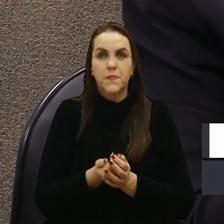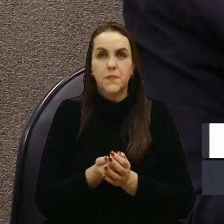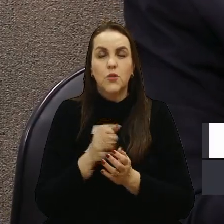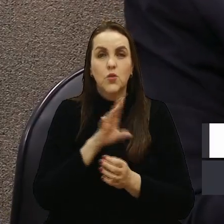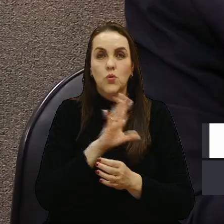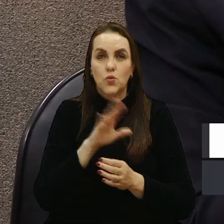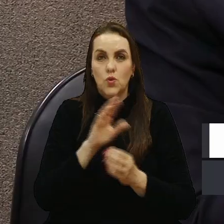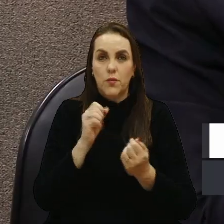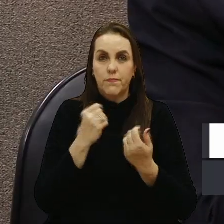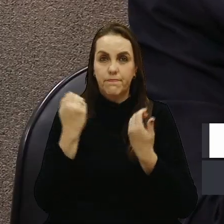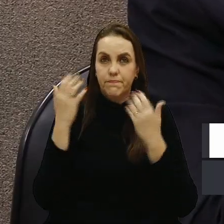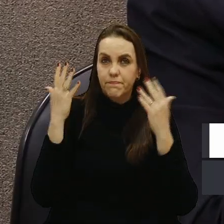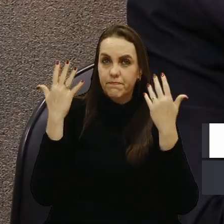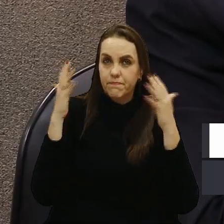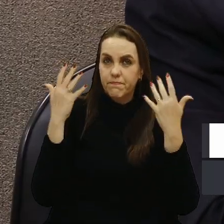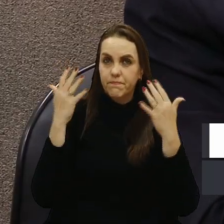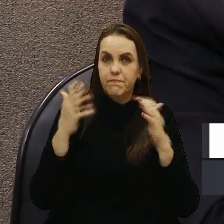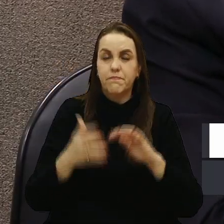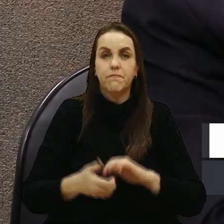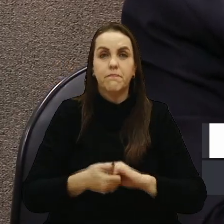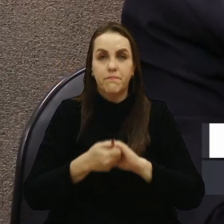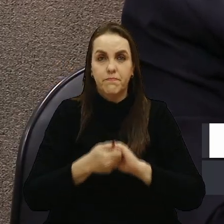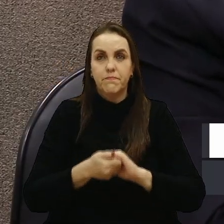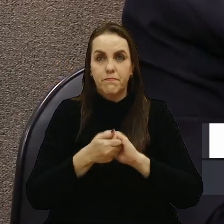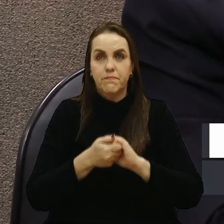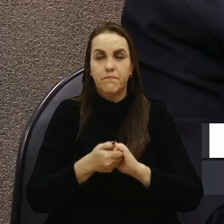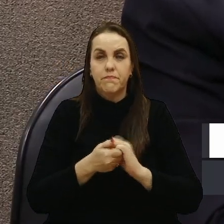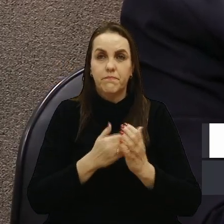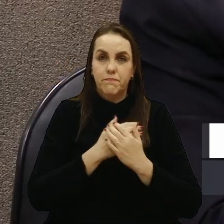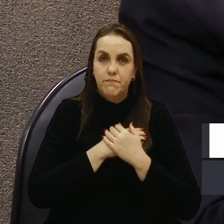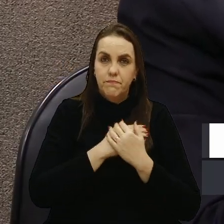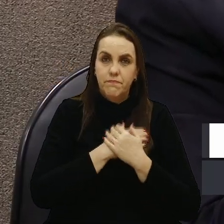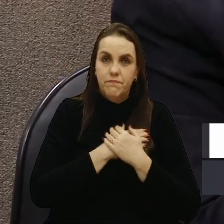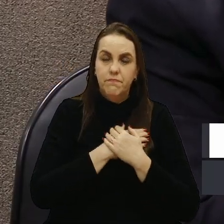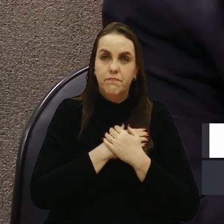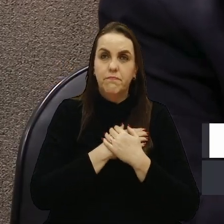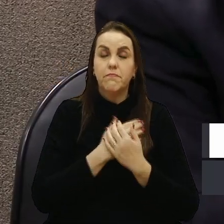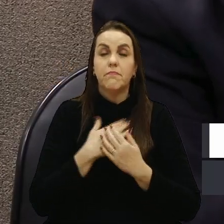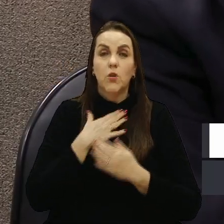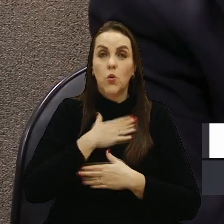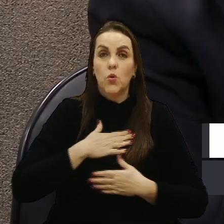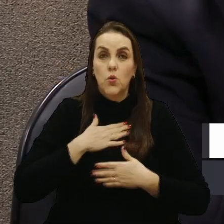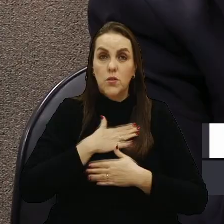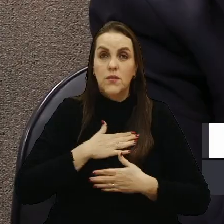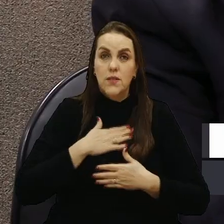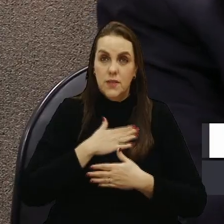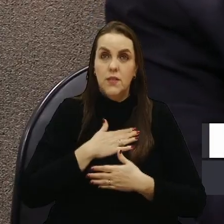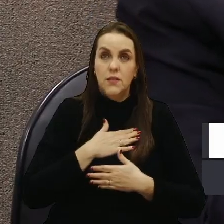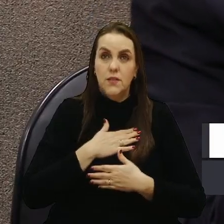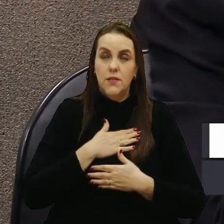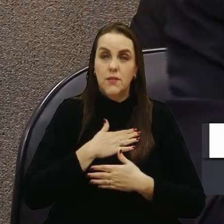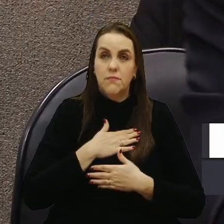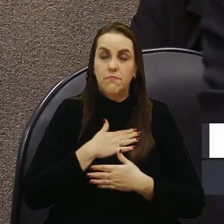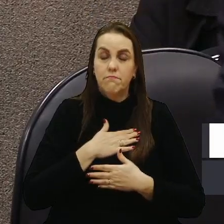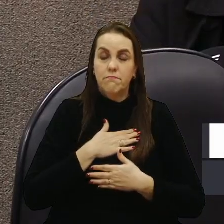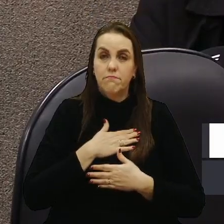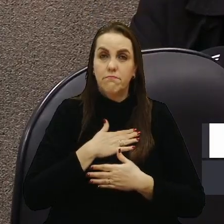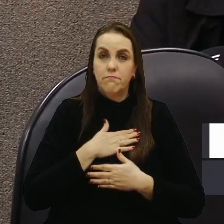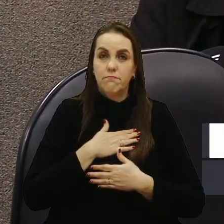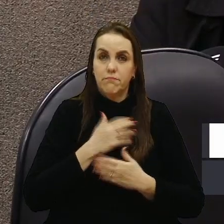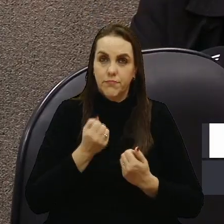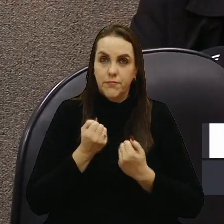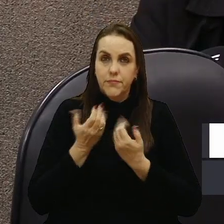voto de louvor, de congratulações e também de pesar. Eu gostaria de manifestar